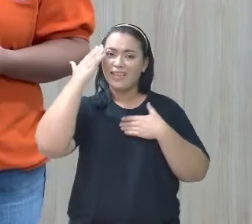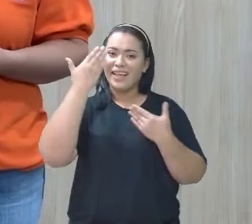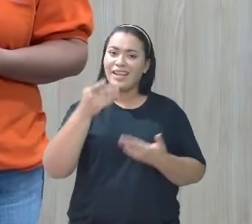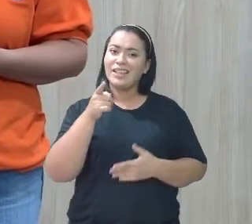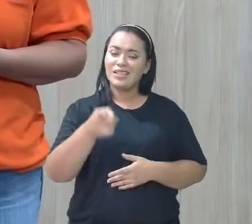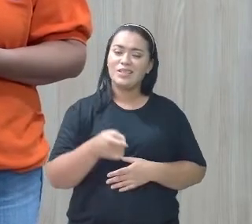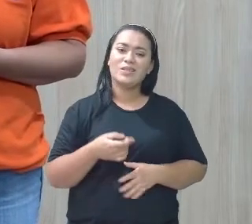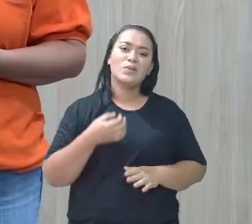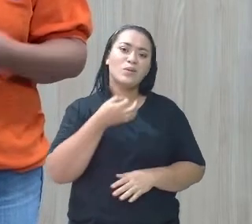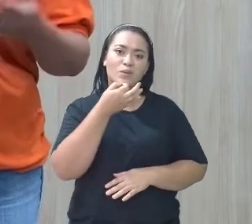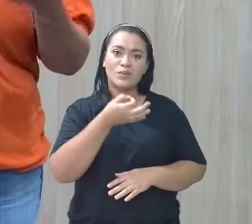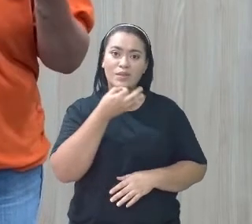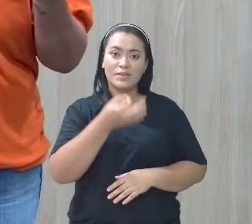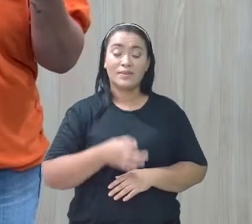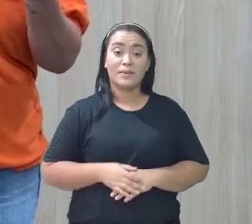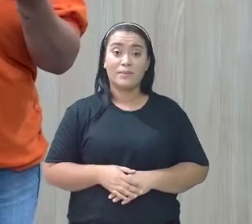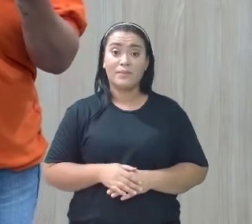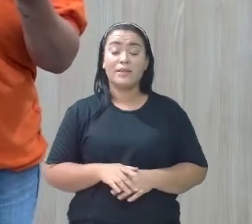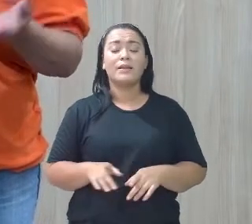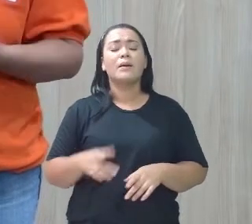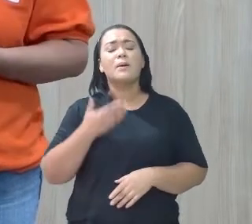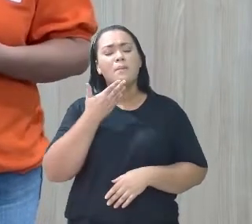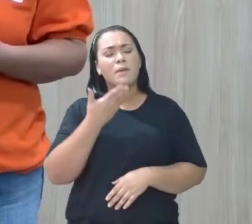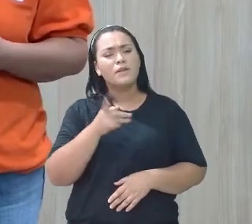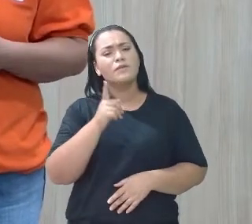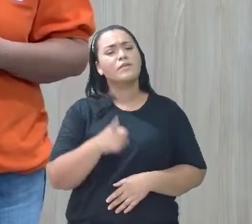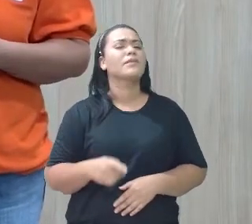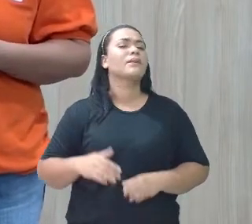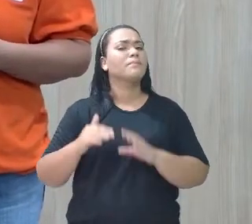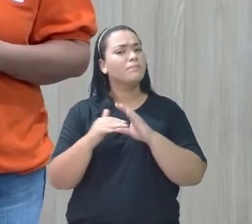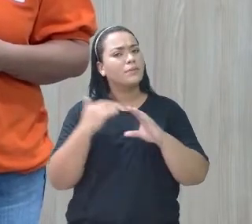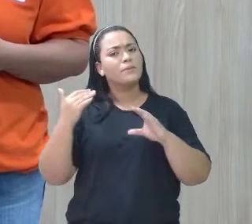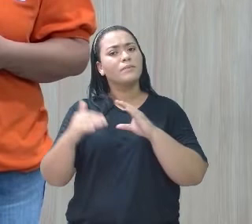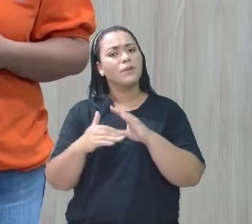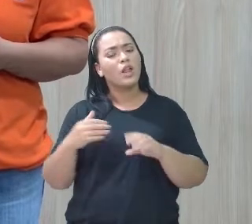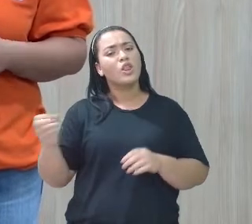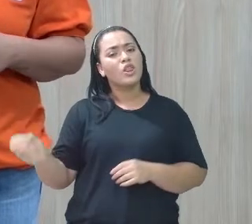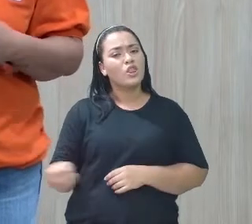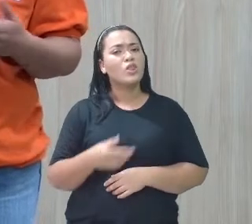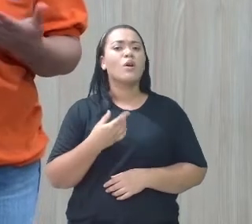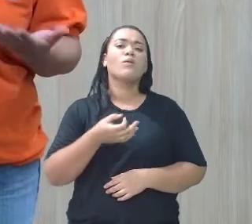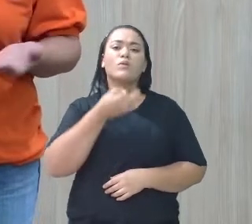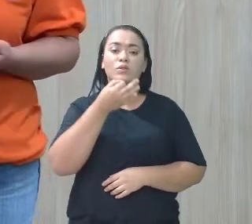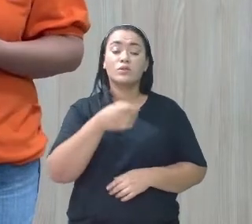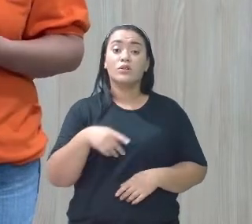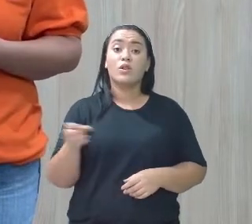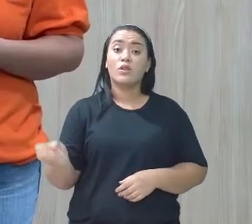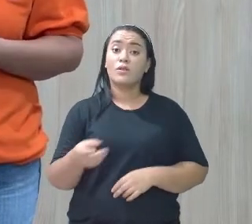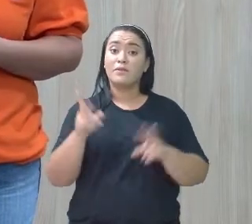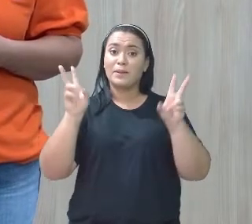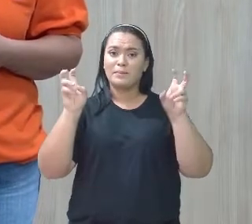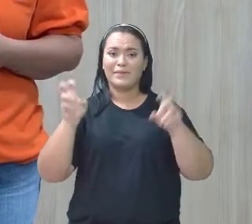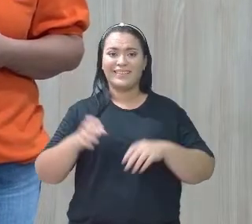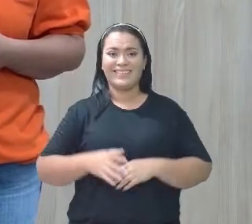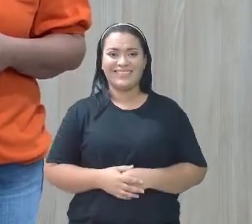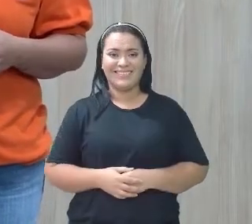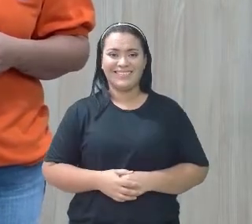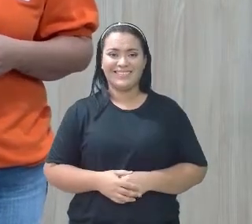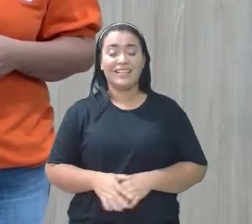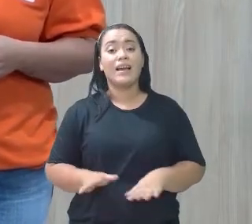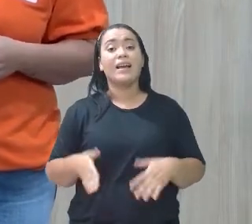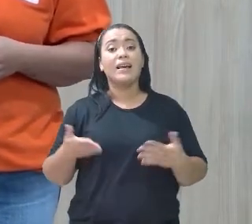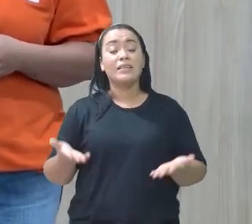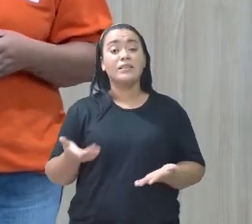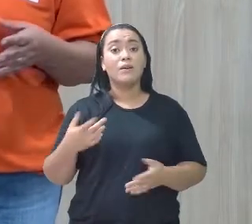agradeço pela sugestão da temática e peço que continue enviando novas sugestões, novas temáticas.